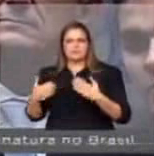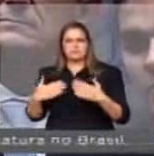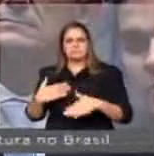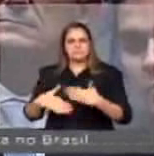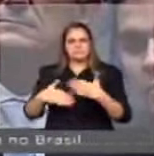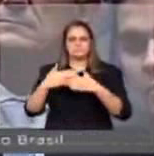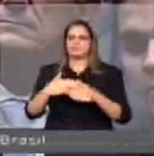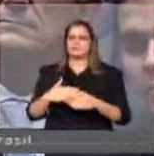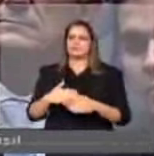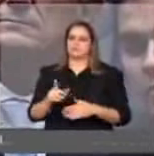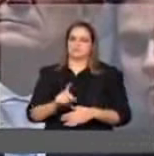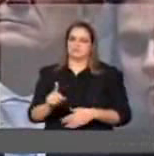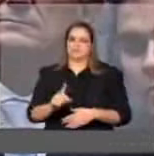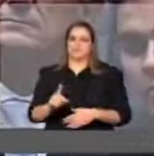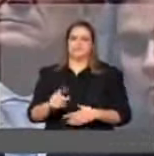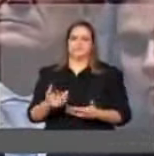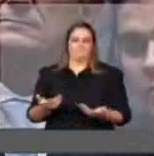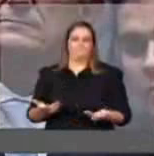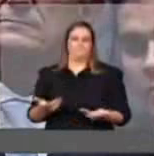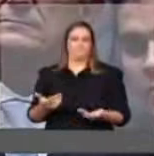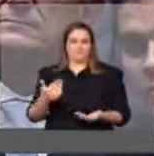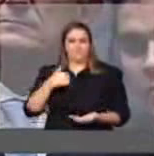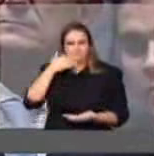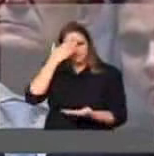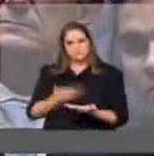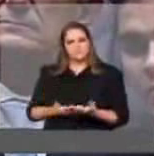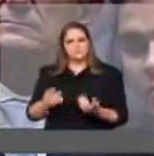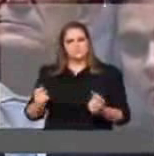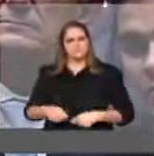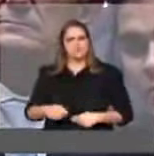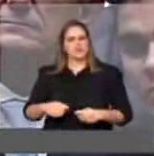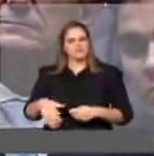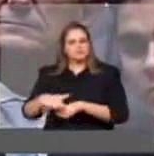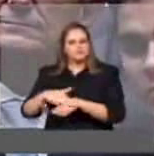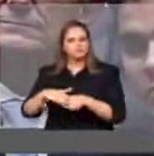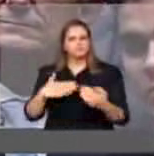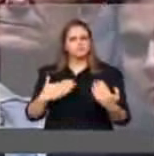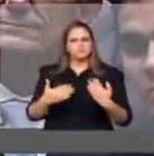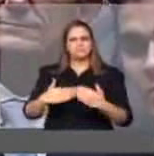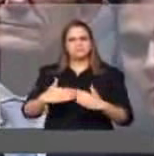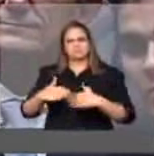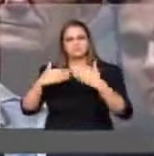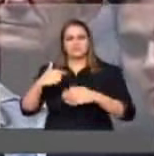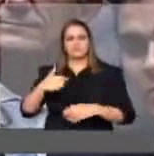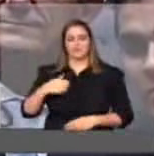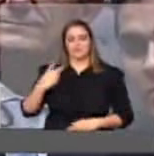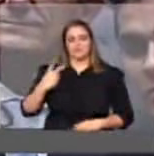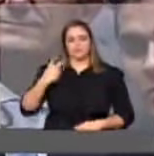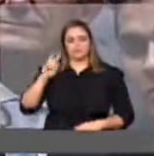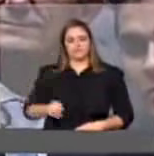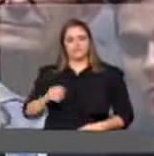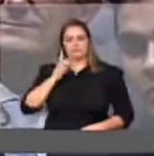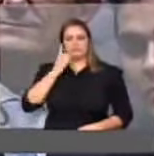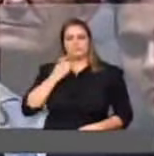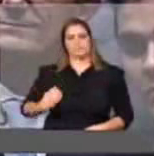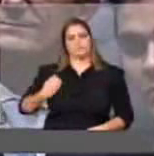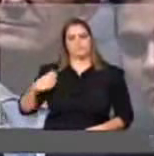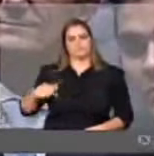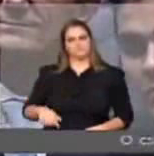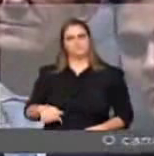Brasil. Em nome desse diálogo, em nome do desenvolvimento, no meu segundo mandato, chego aqui com a